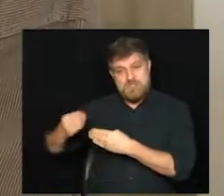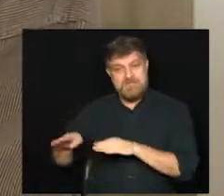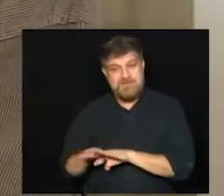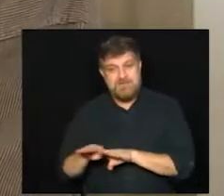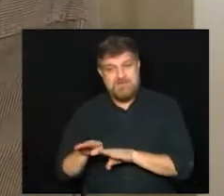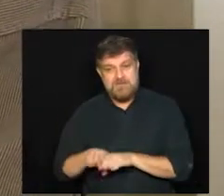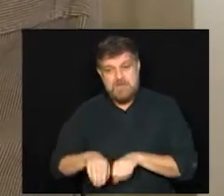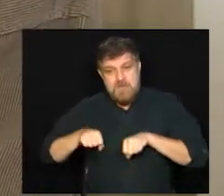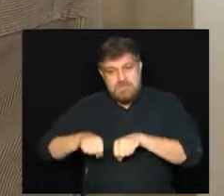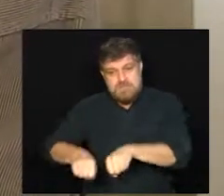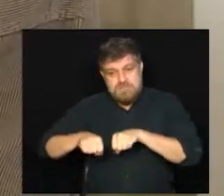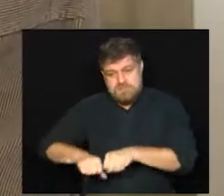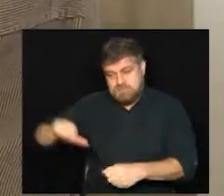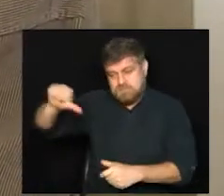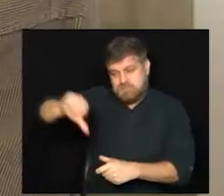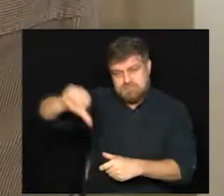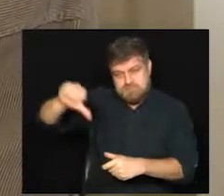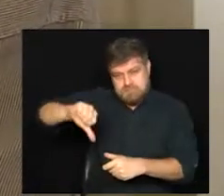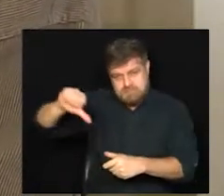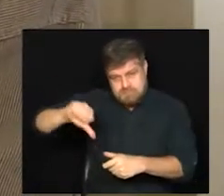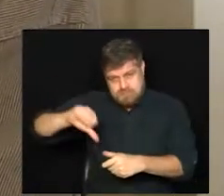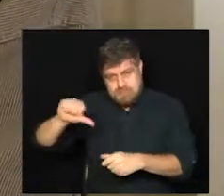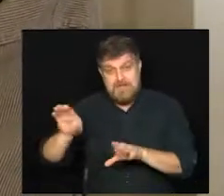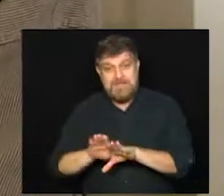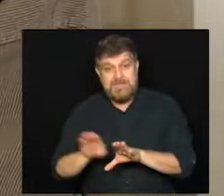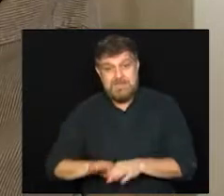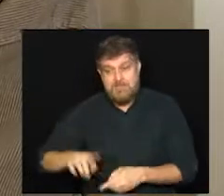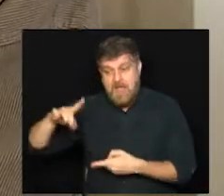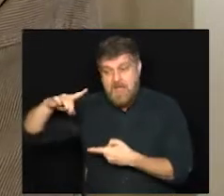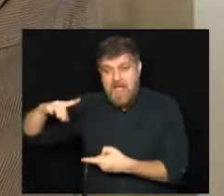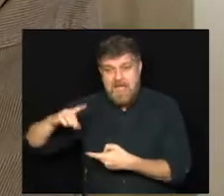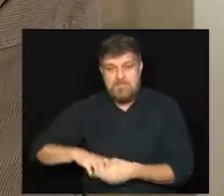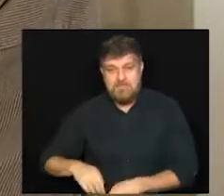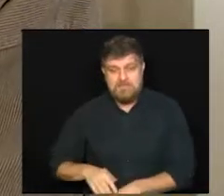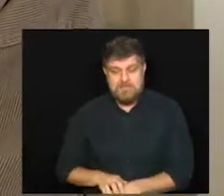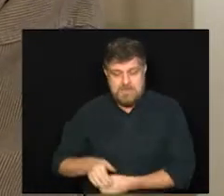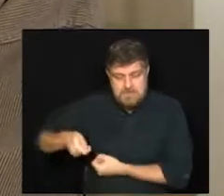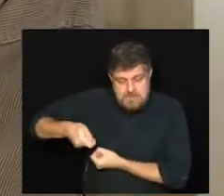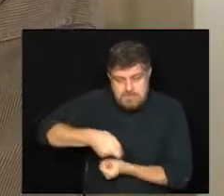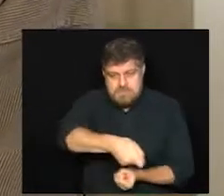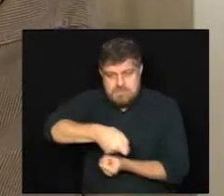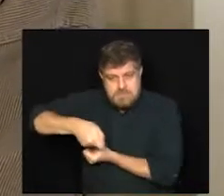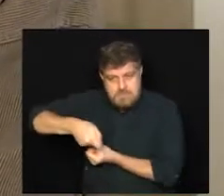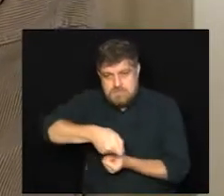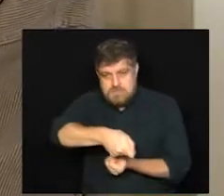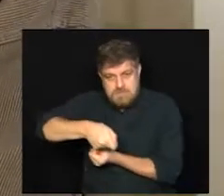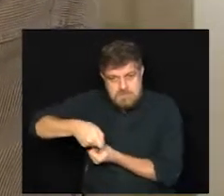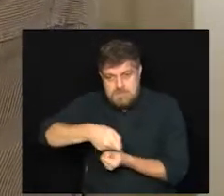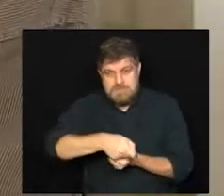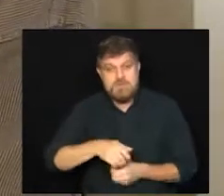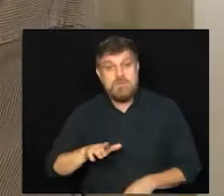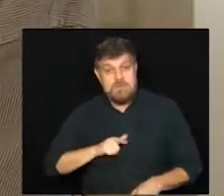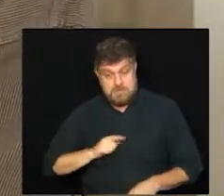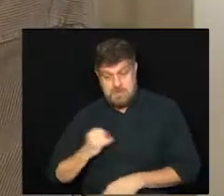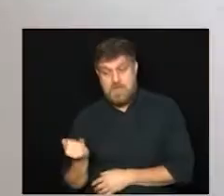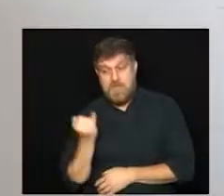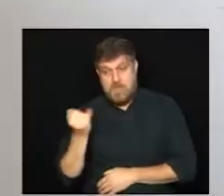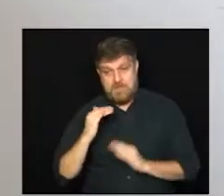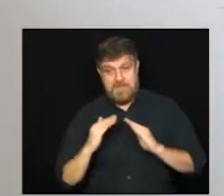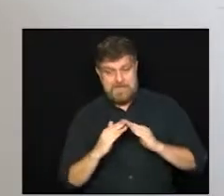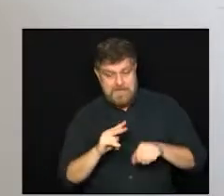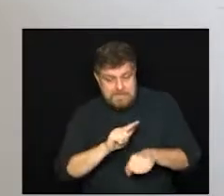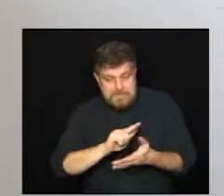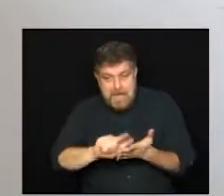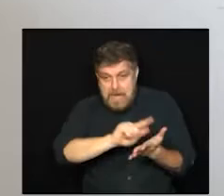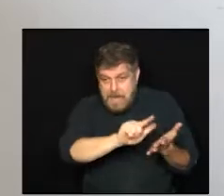para lavar roupa, água sanitária para que essa família consiga higienizar a sua casa, né, tudo isso é importante. E